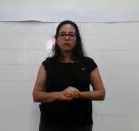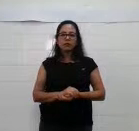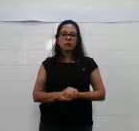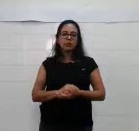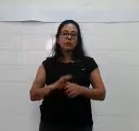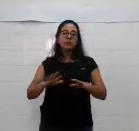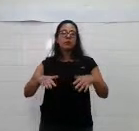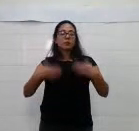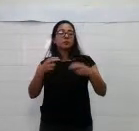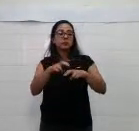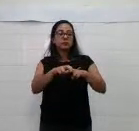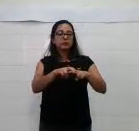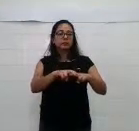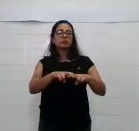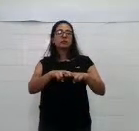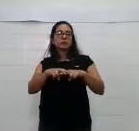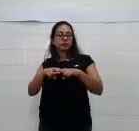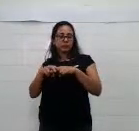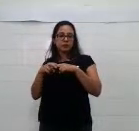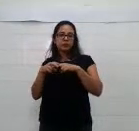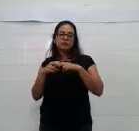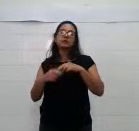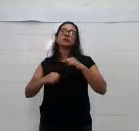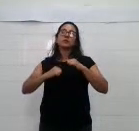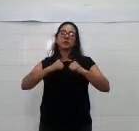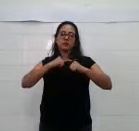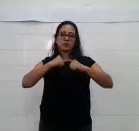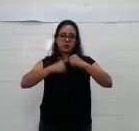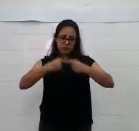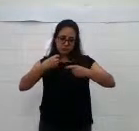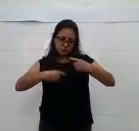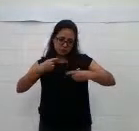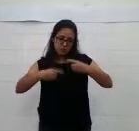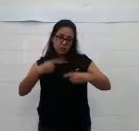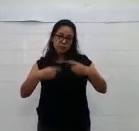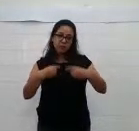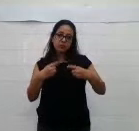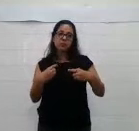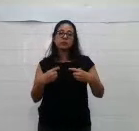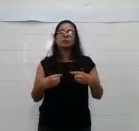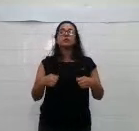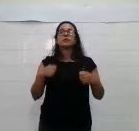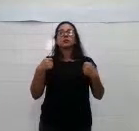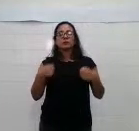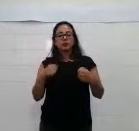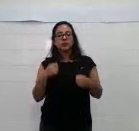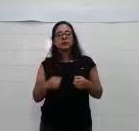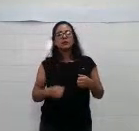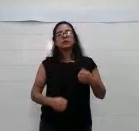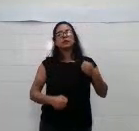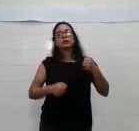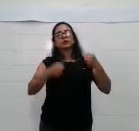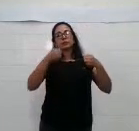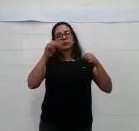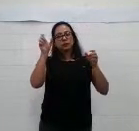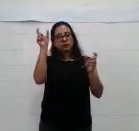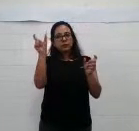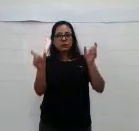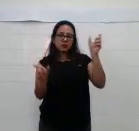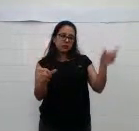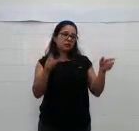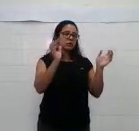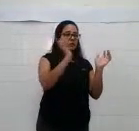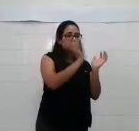isso que essa discussão é importante, né, de como determinadas categorias também vão se atravessando. Às vezes a